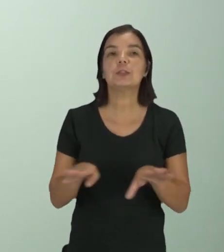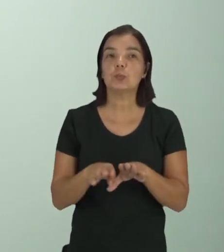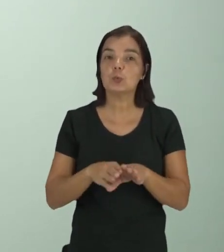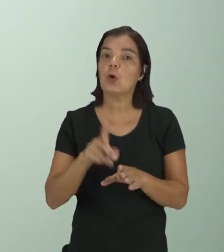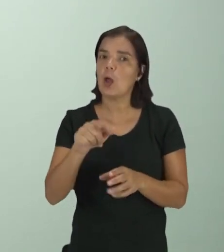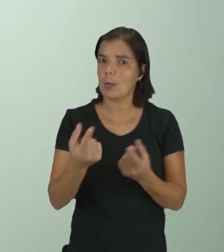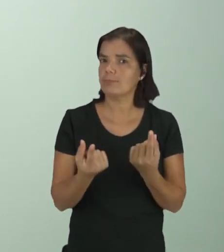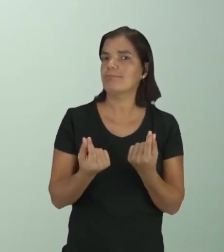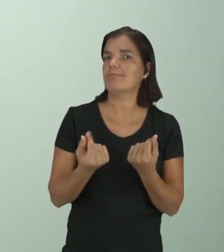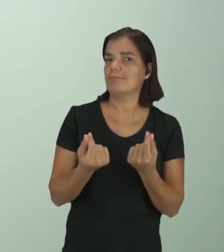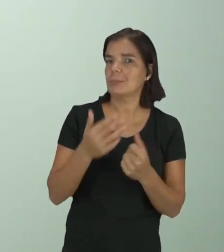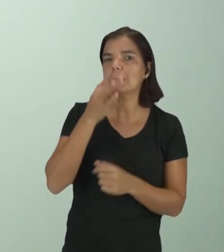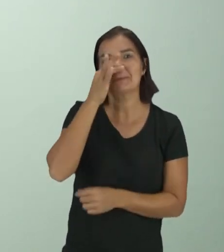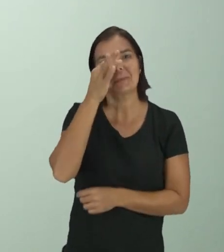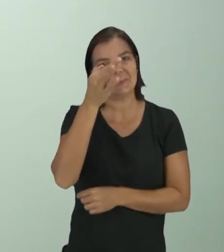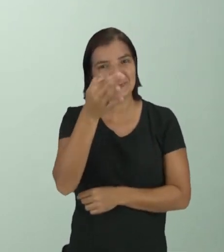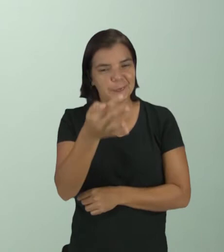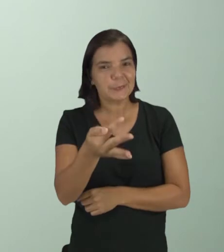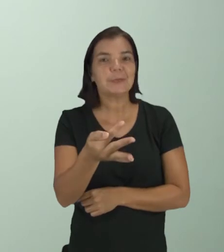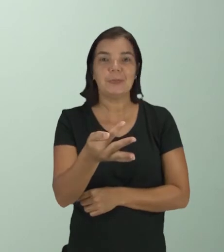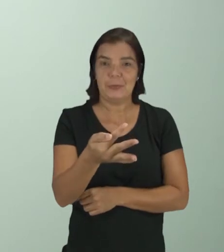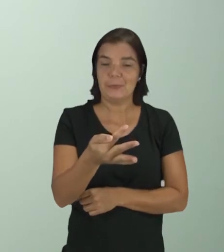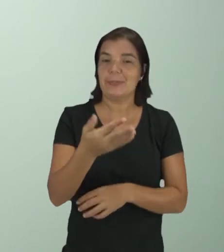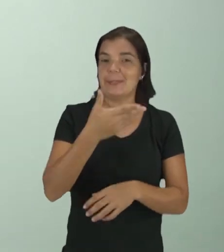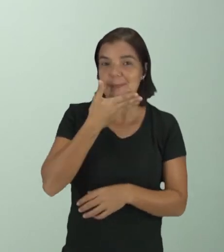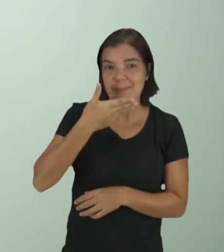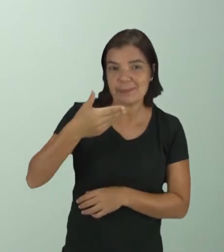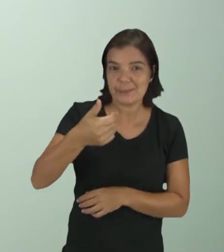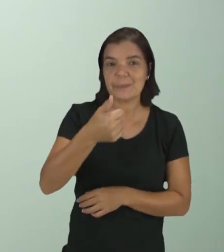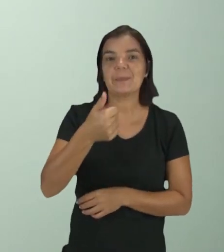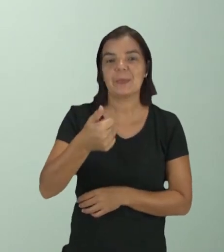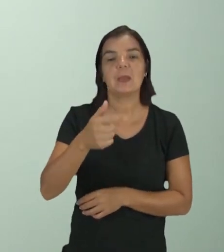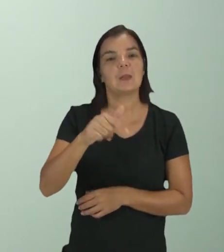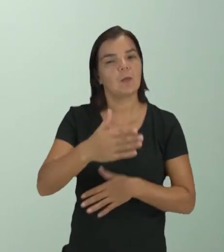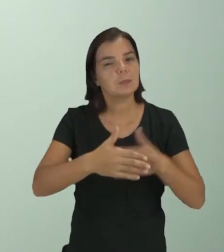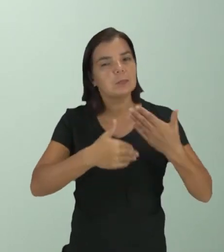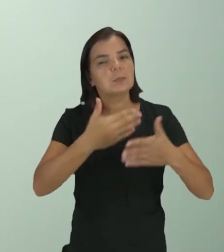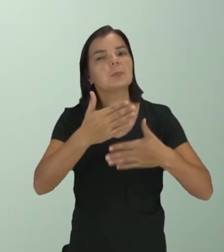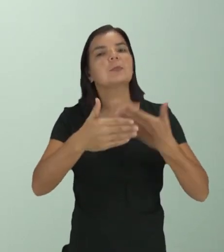um custo que futuramente ele vai ser mais acessível, né? Então, esse